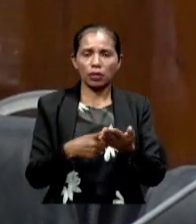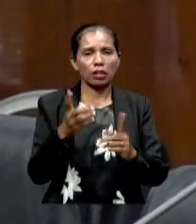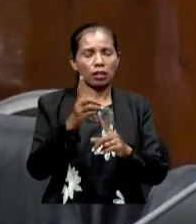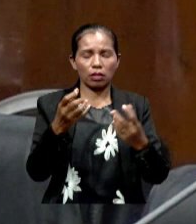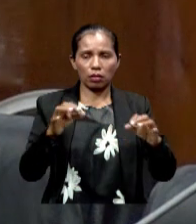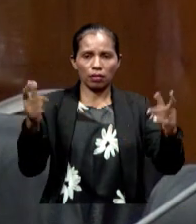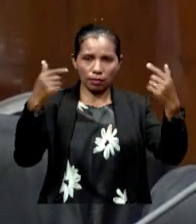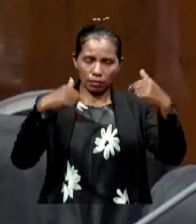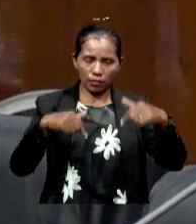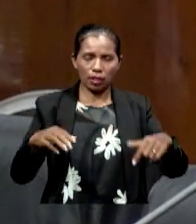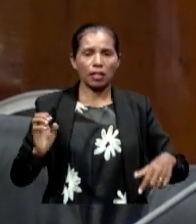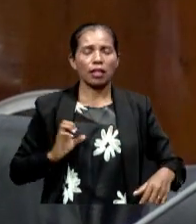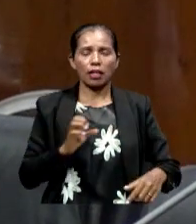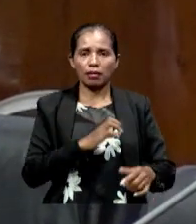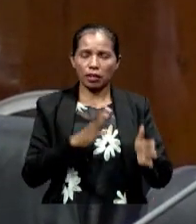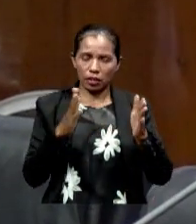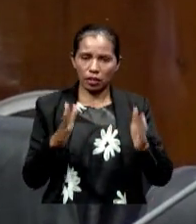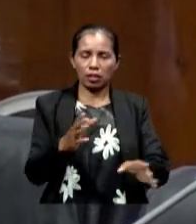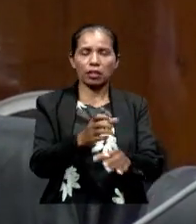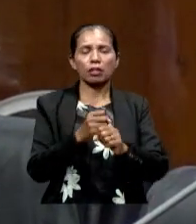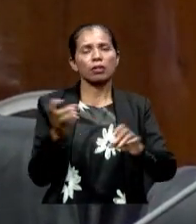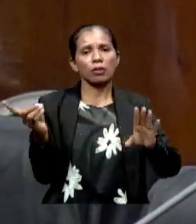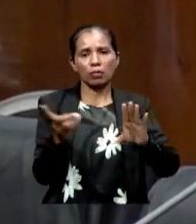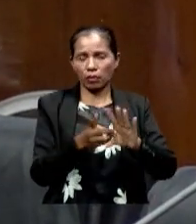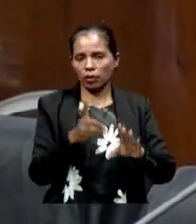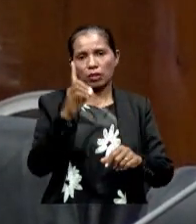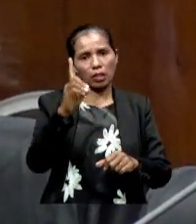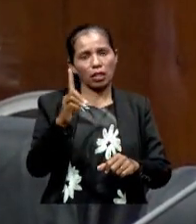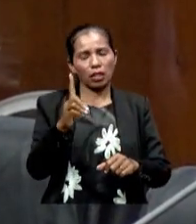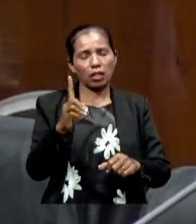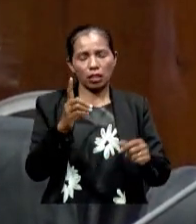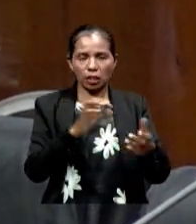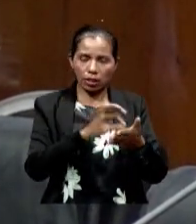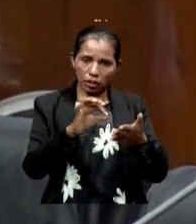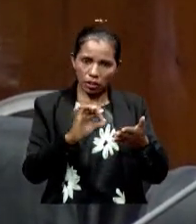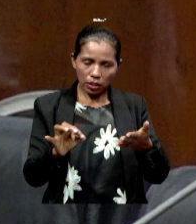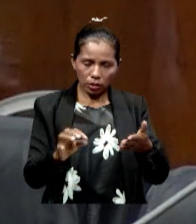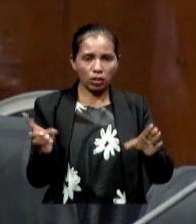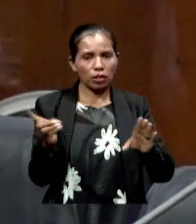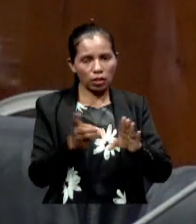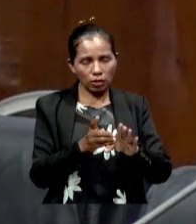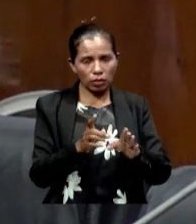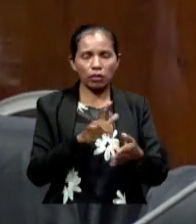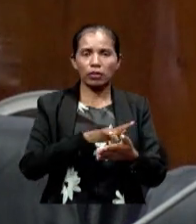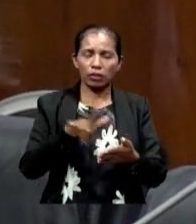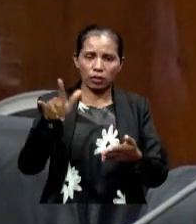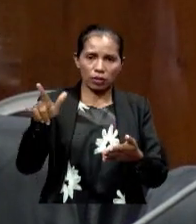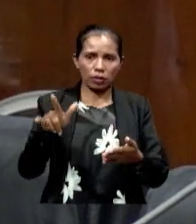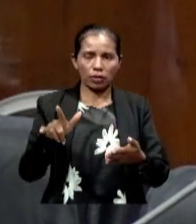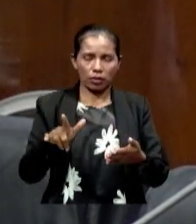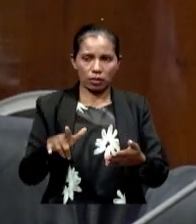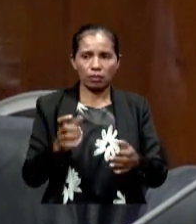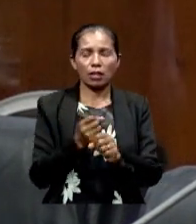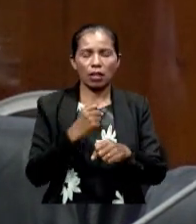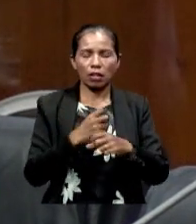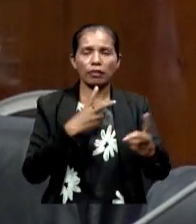ya embaixada, simu documento ida, registratia ho documento travel documento ne, travel documento nebe ma nebe hal